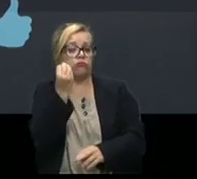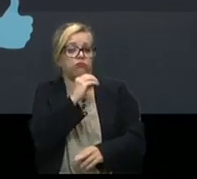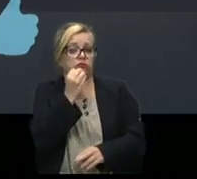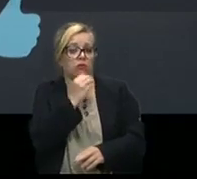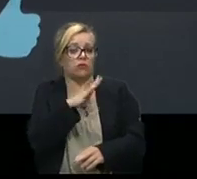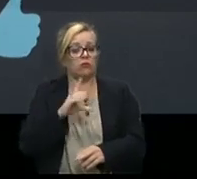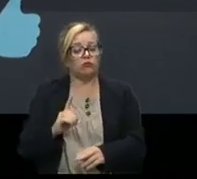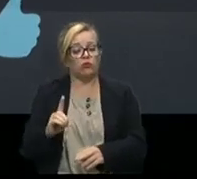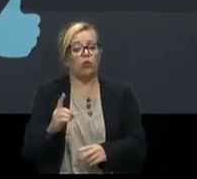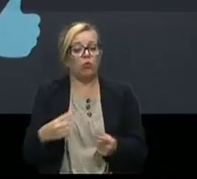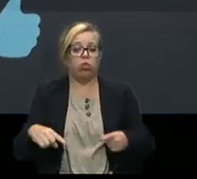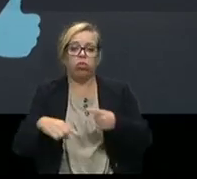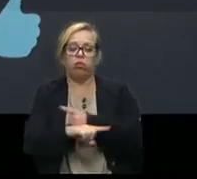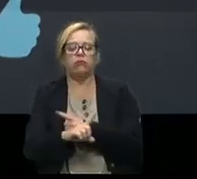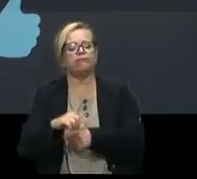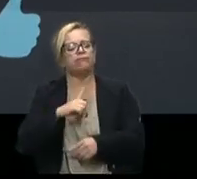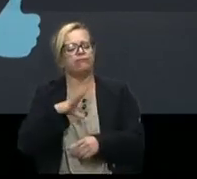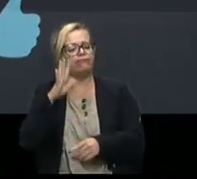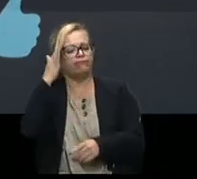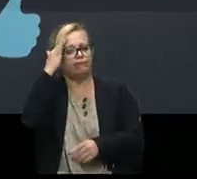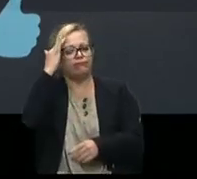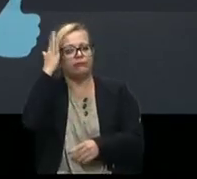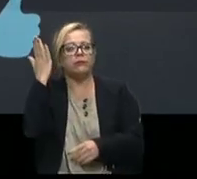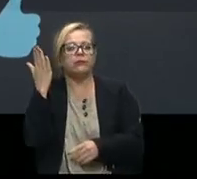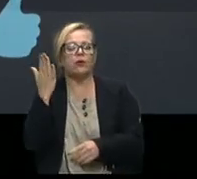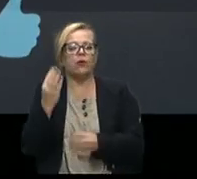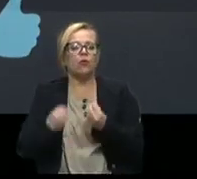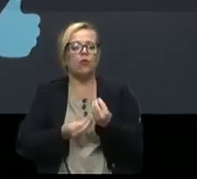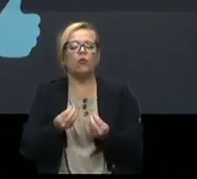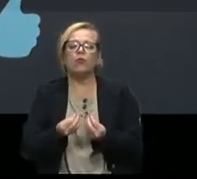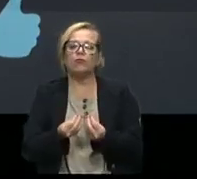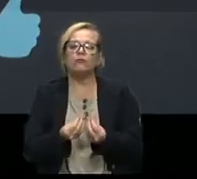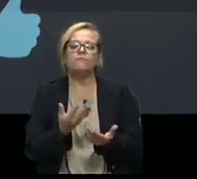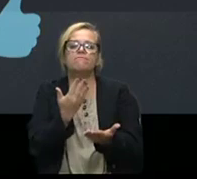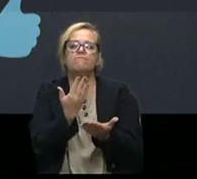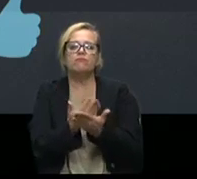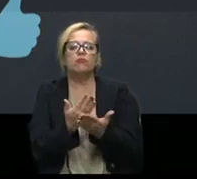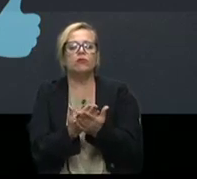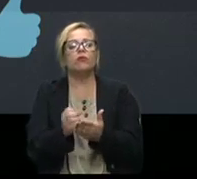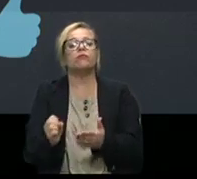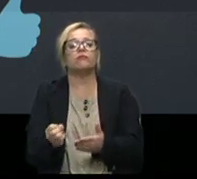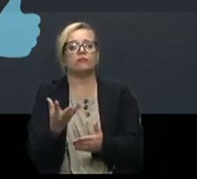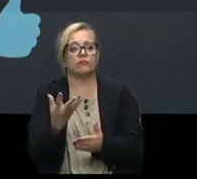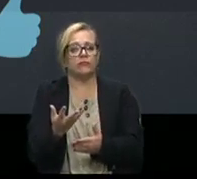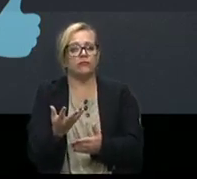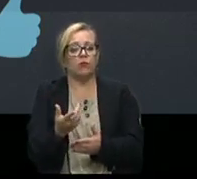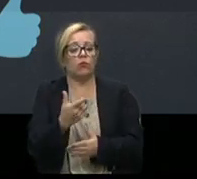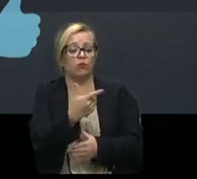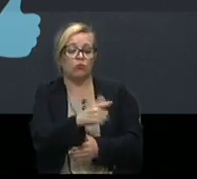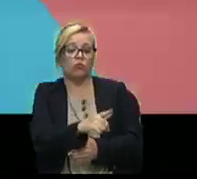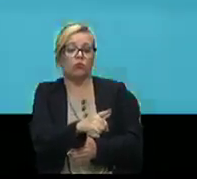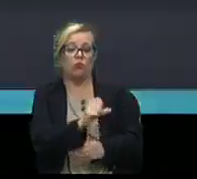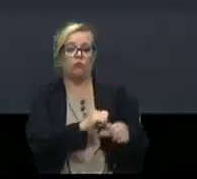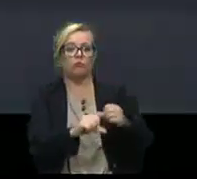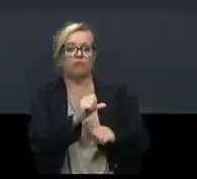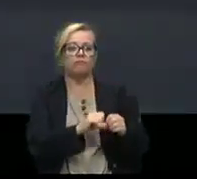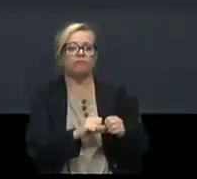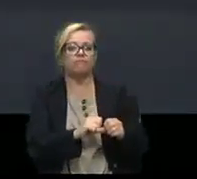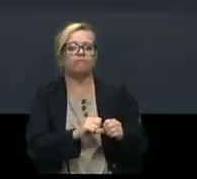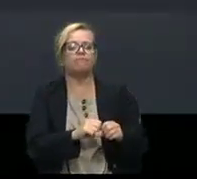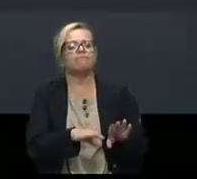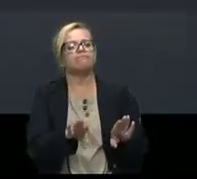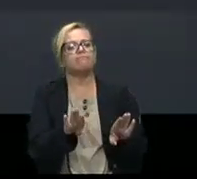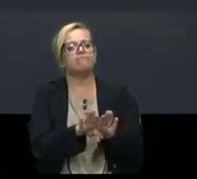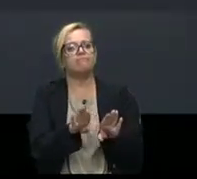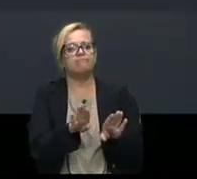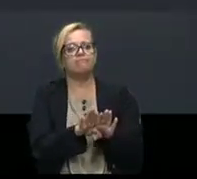ou inversa, vai nos fazer conhecer a magnitude da alteração que ocorre em uma variável, quando a outra se altera. Aí então você